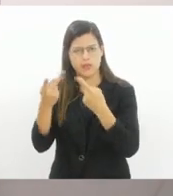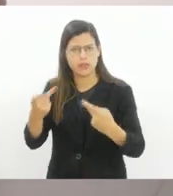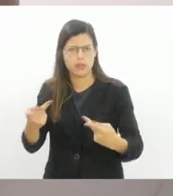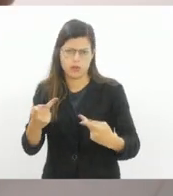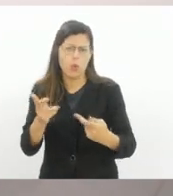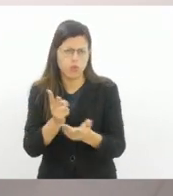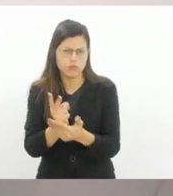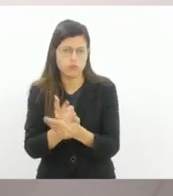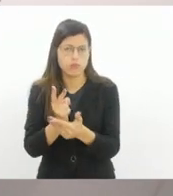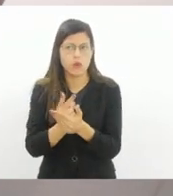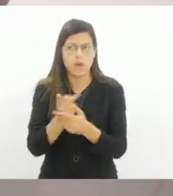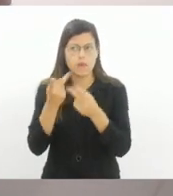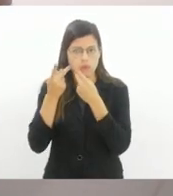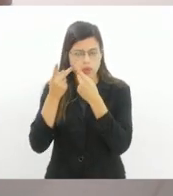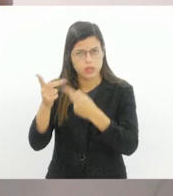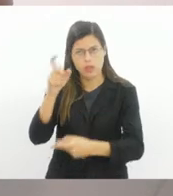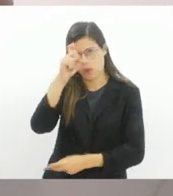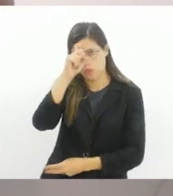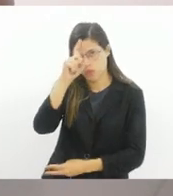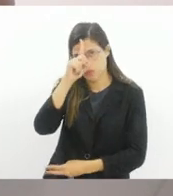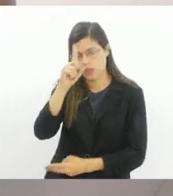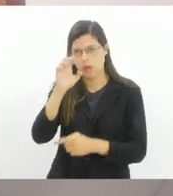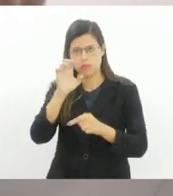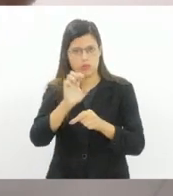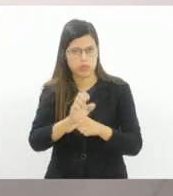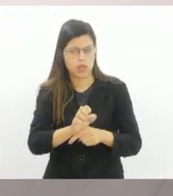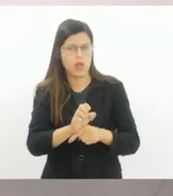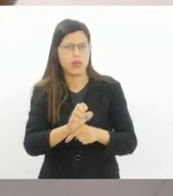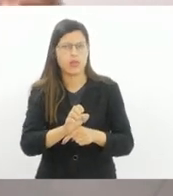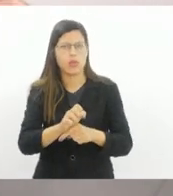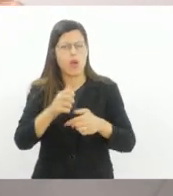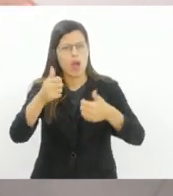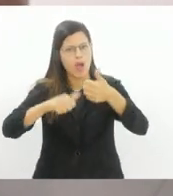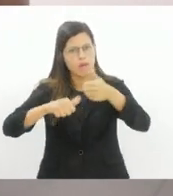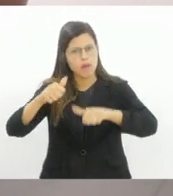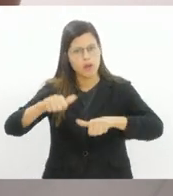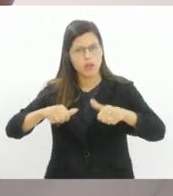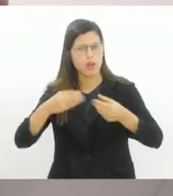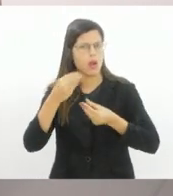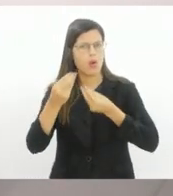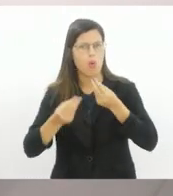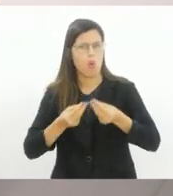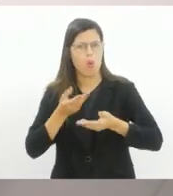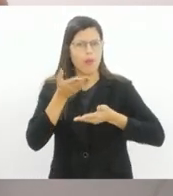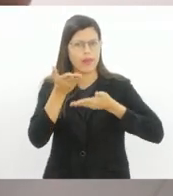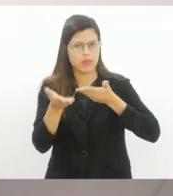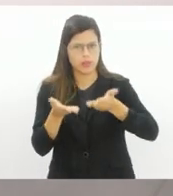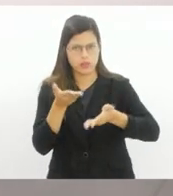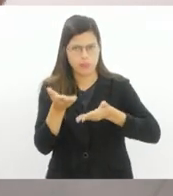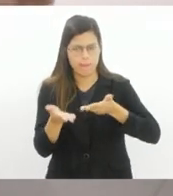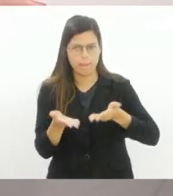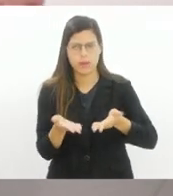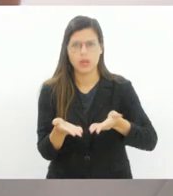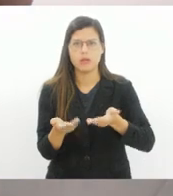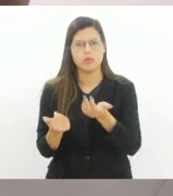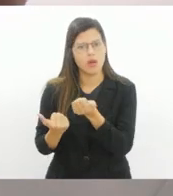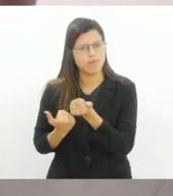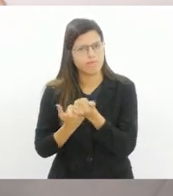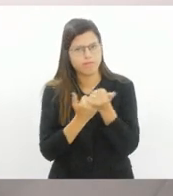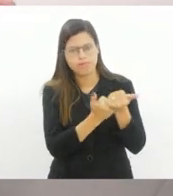continuamos fazendo visita aos hospitais estaduais para avaliar como esse atendimento tem dado, para dar